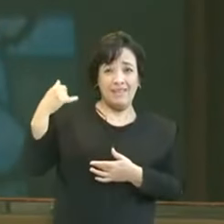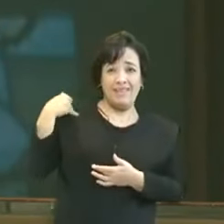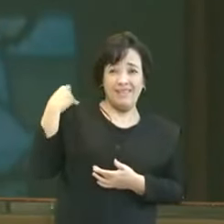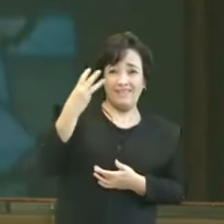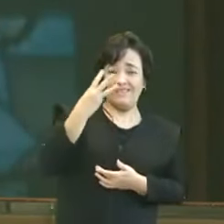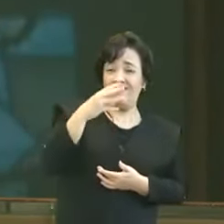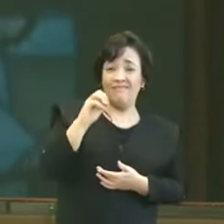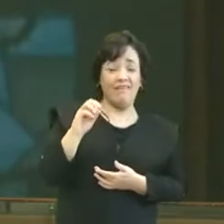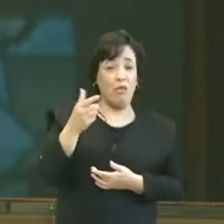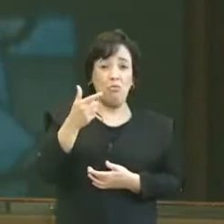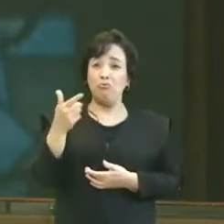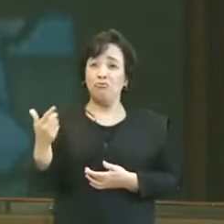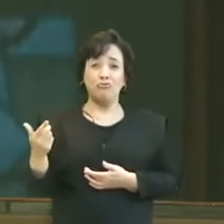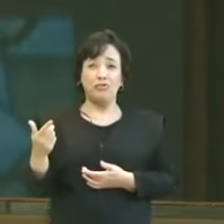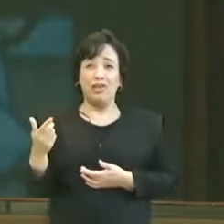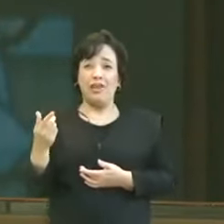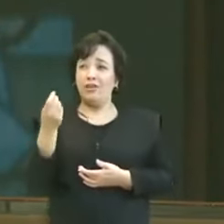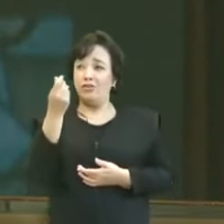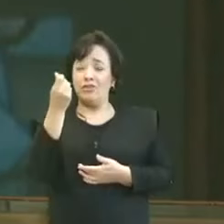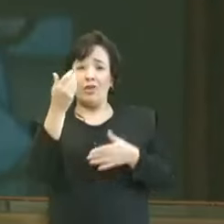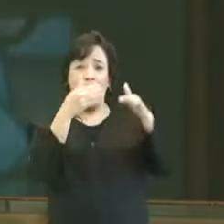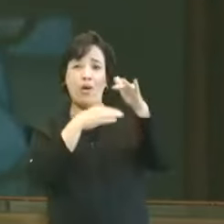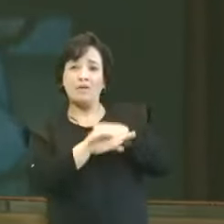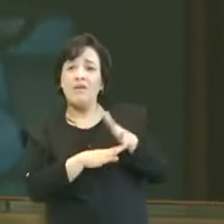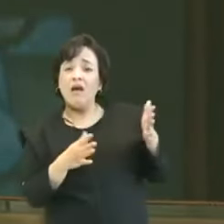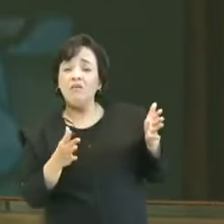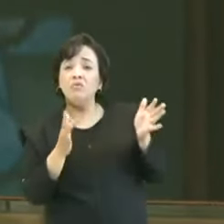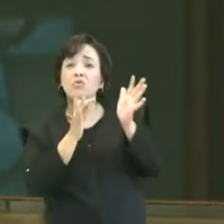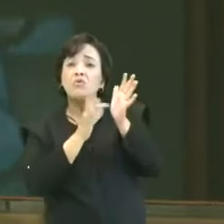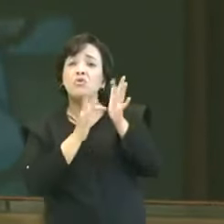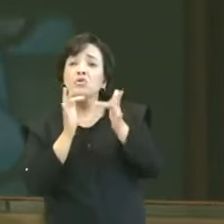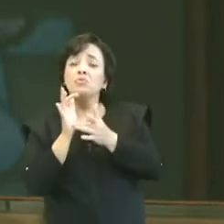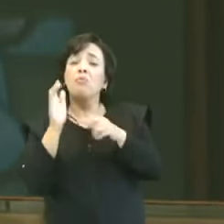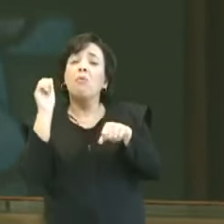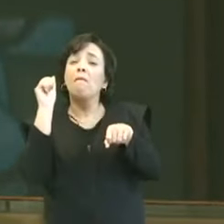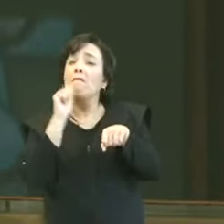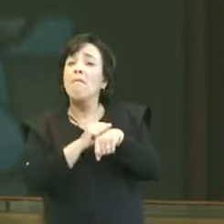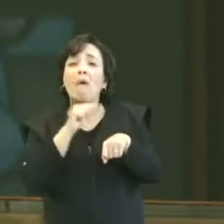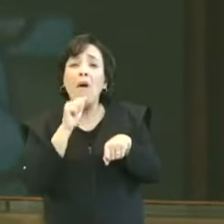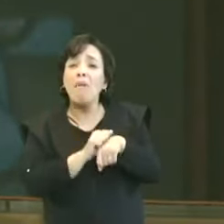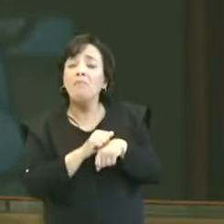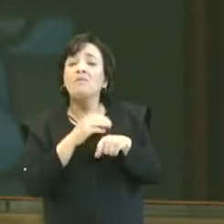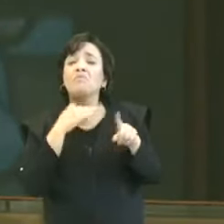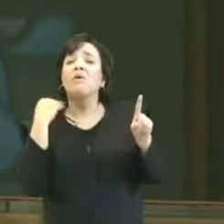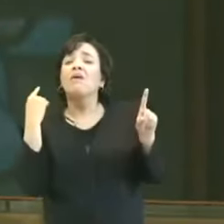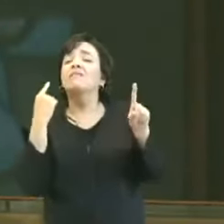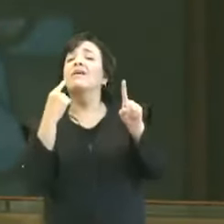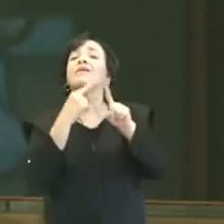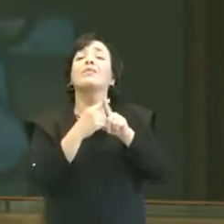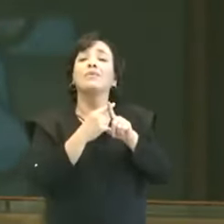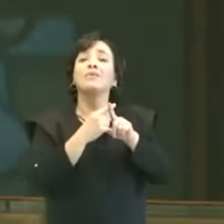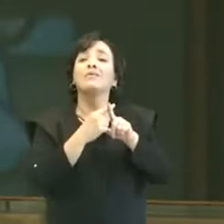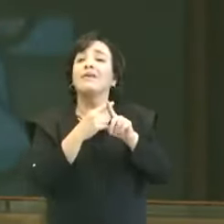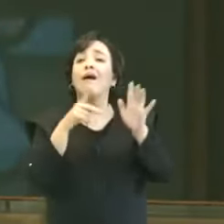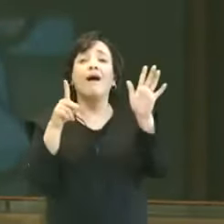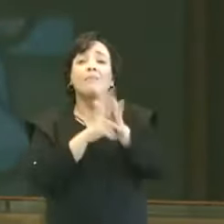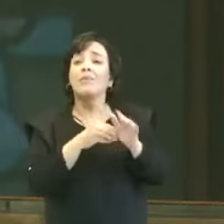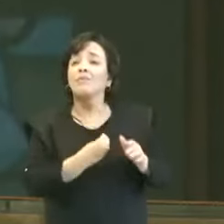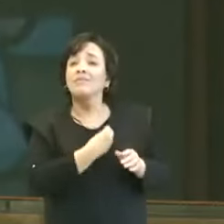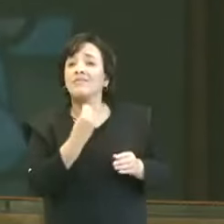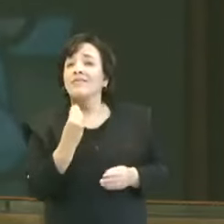nada, na cruz do Calvário, e entregou tudo o que tinha. Qual é o teu propósito de vida?